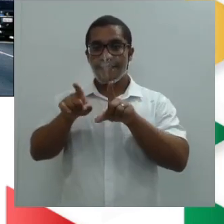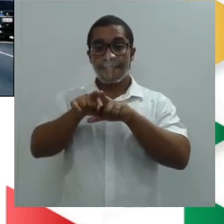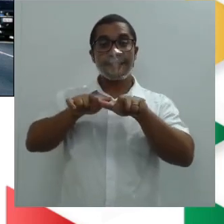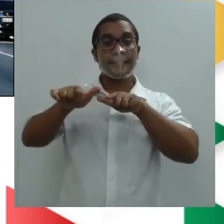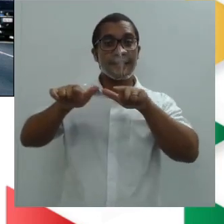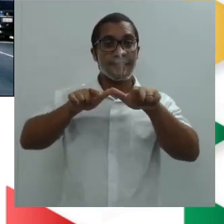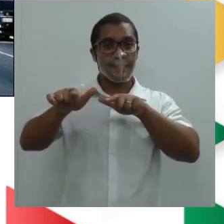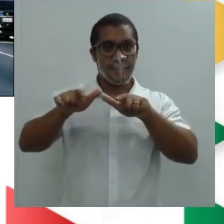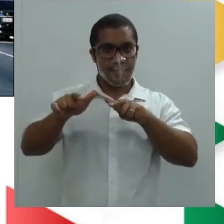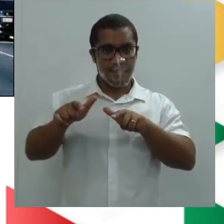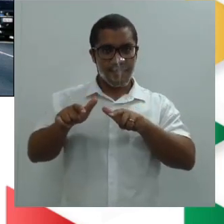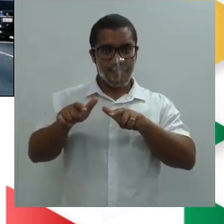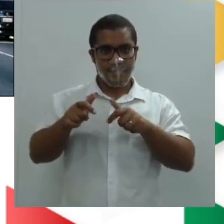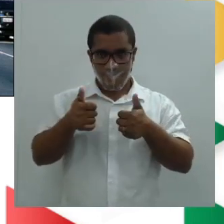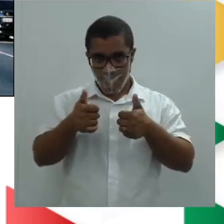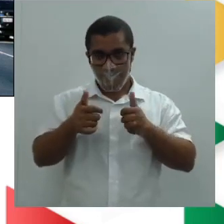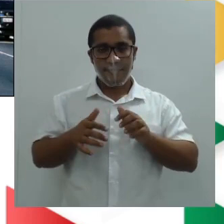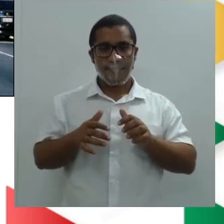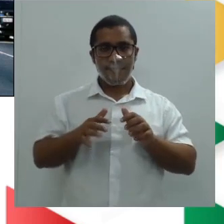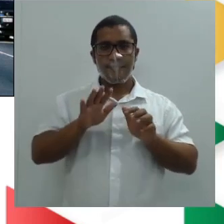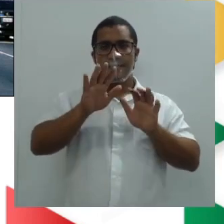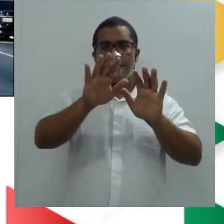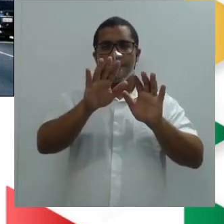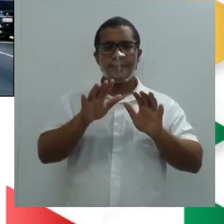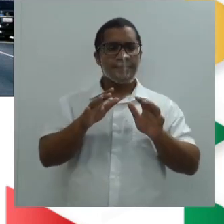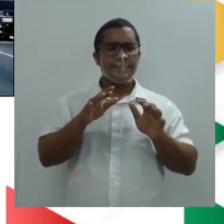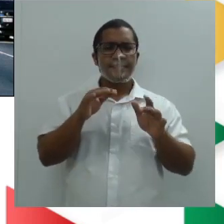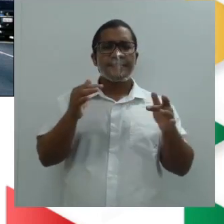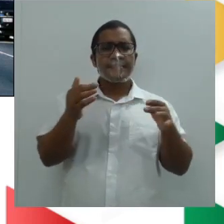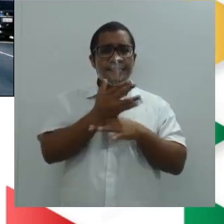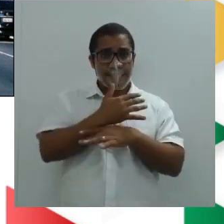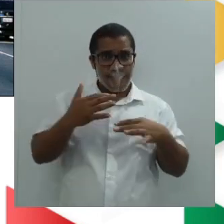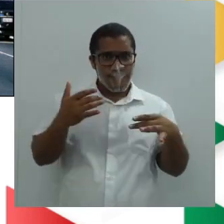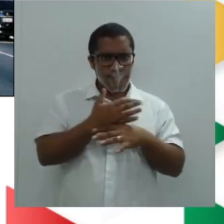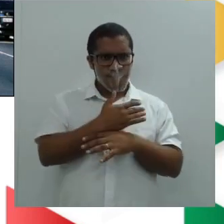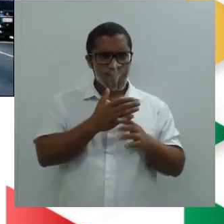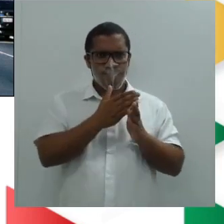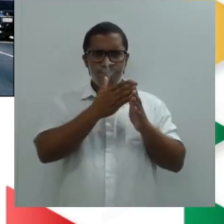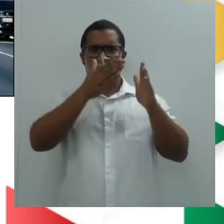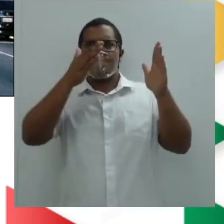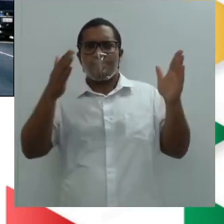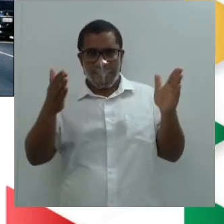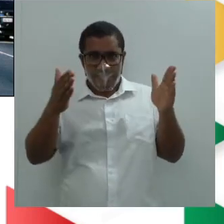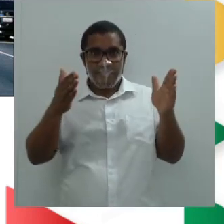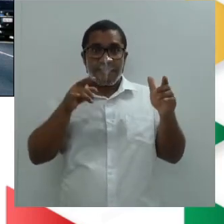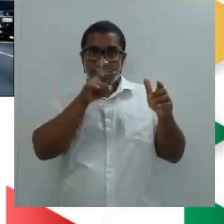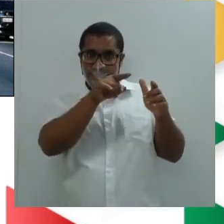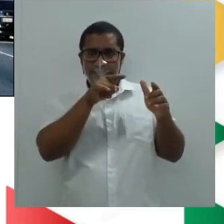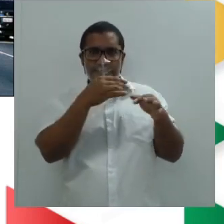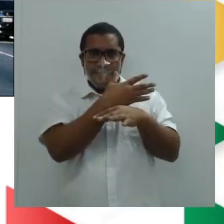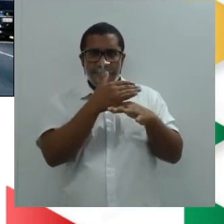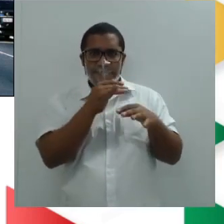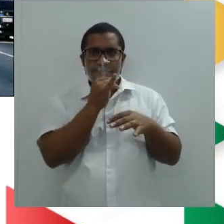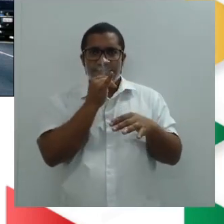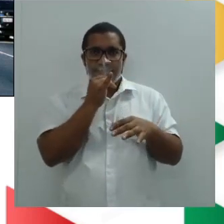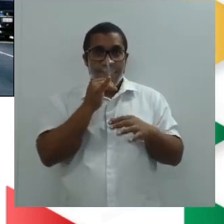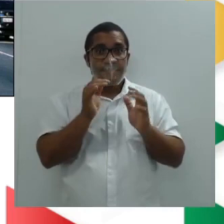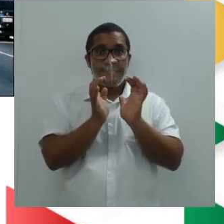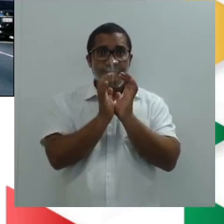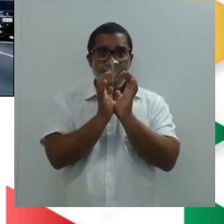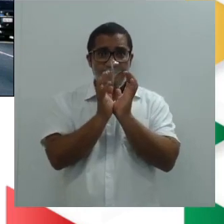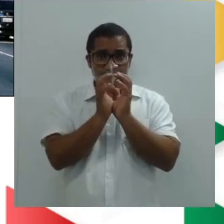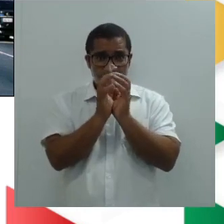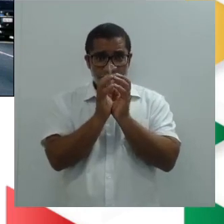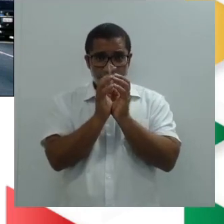serviços, não é? Quando a gente vai para um grande centro urbano, para uma cidade, por exemplo, a cidade do